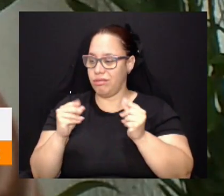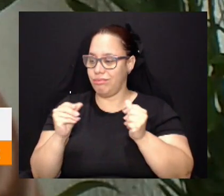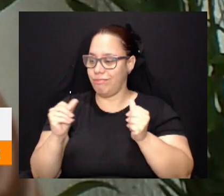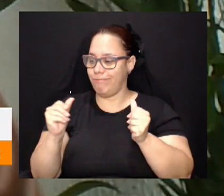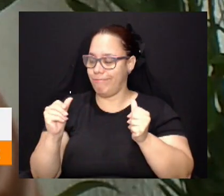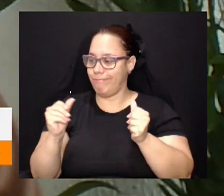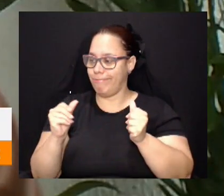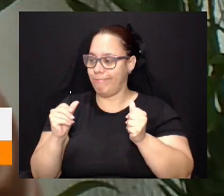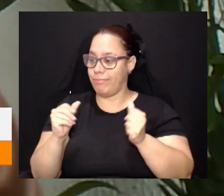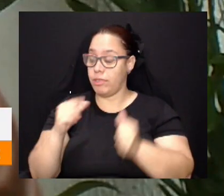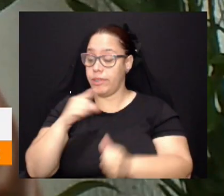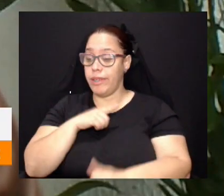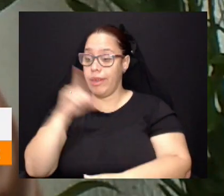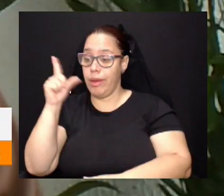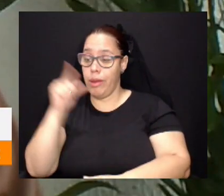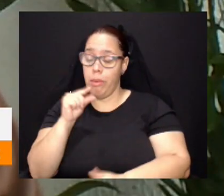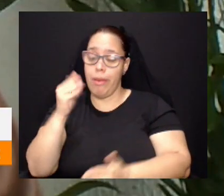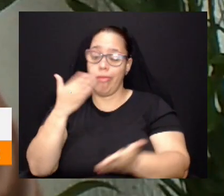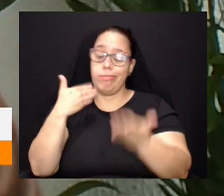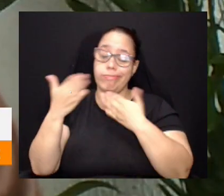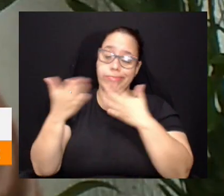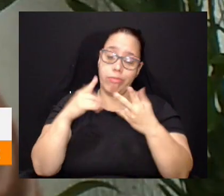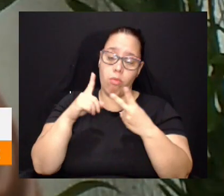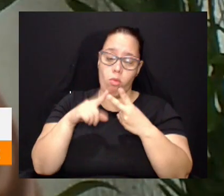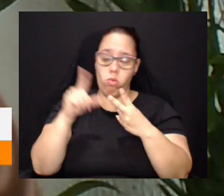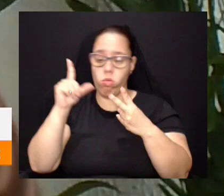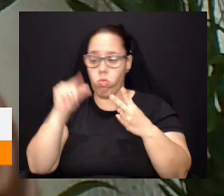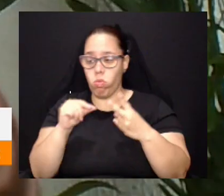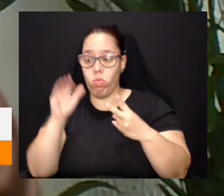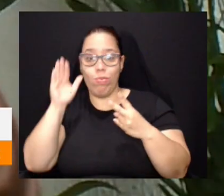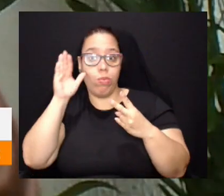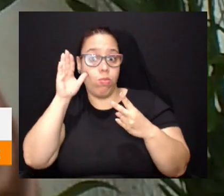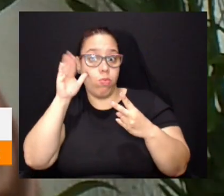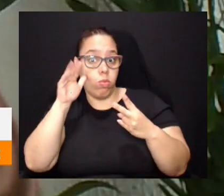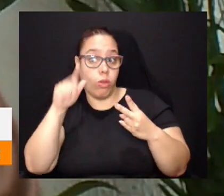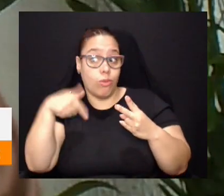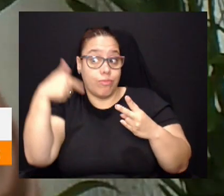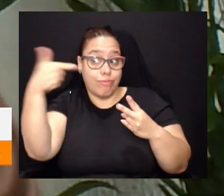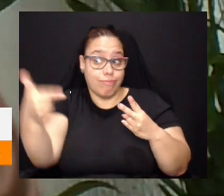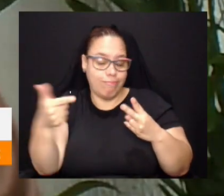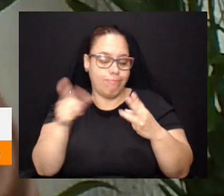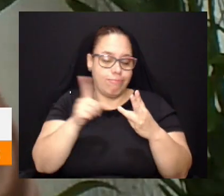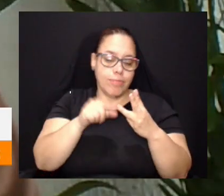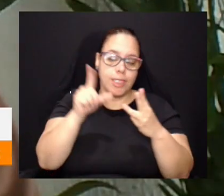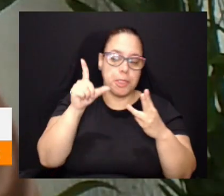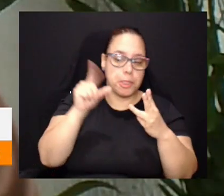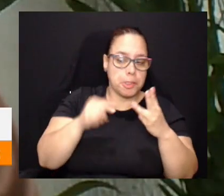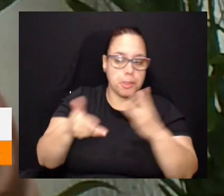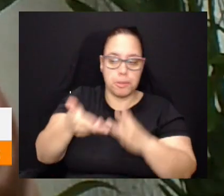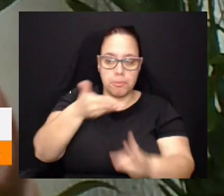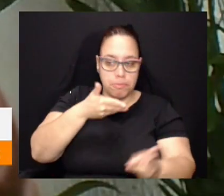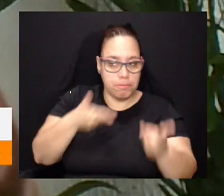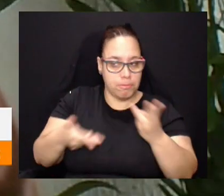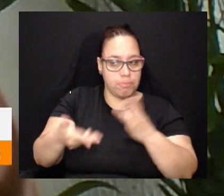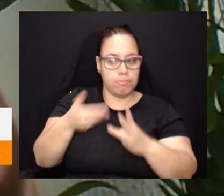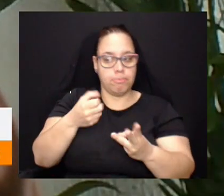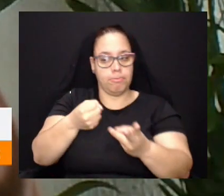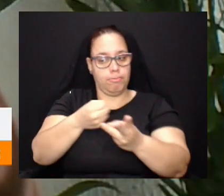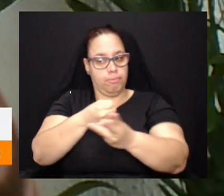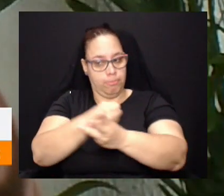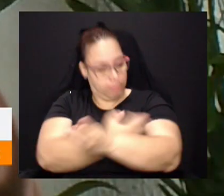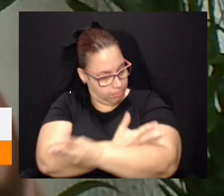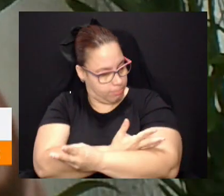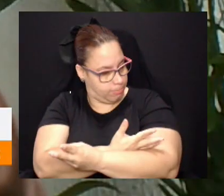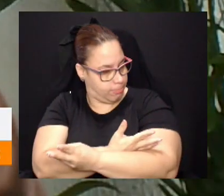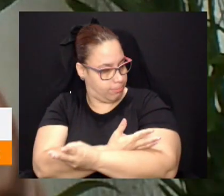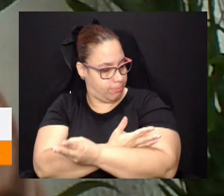menos conversa, menos curiosidade pelo outro, menos troca emocional,